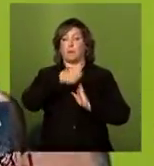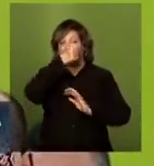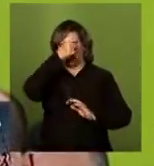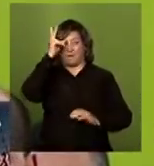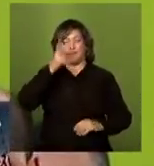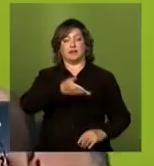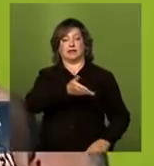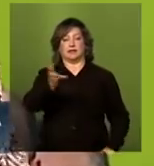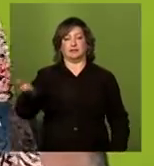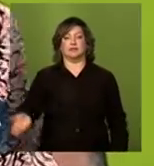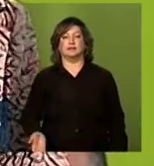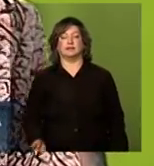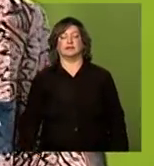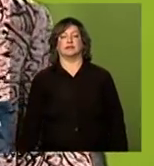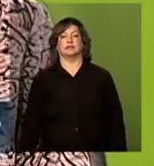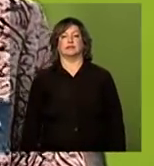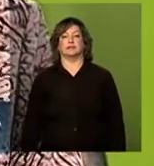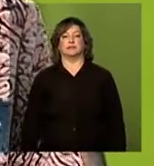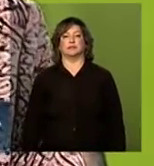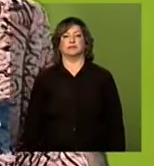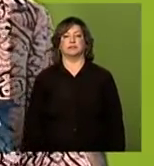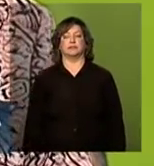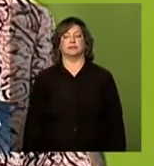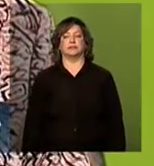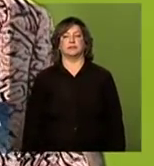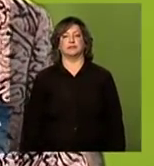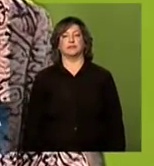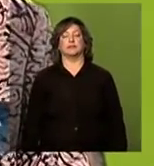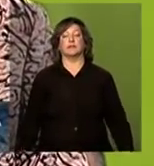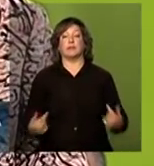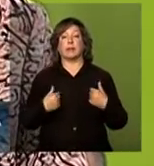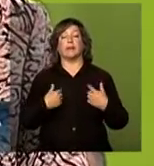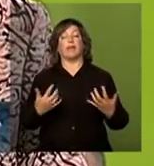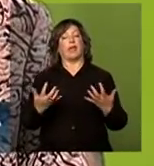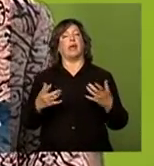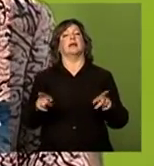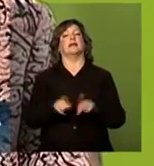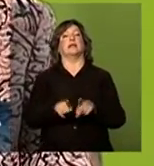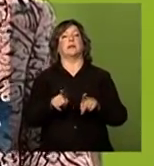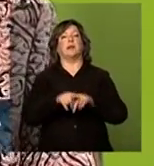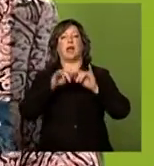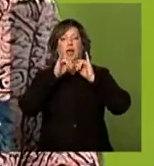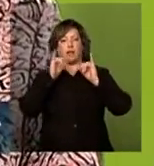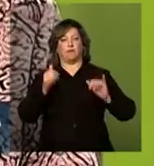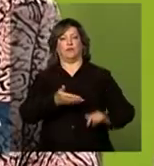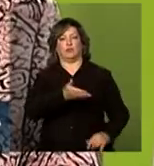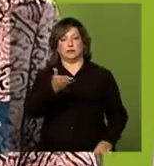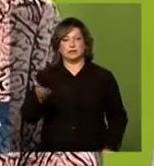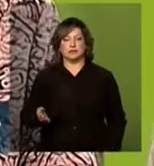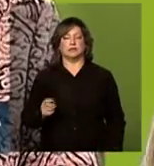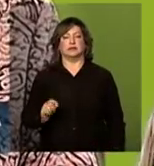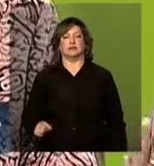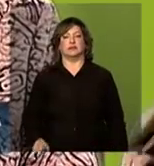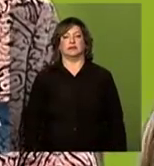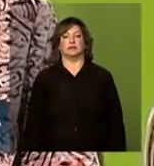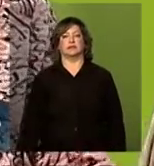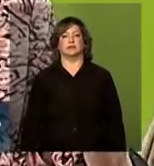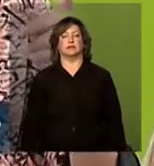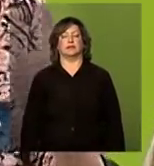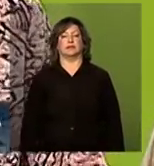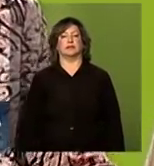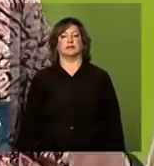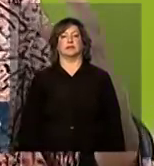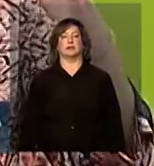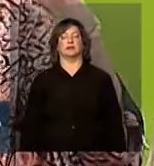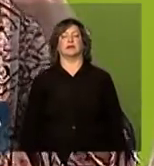e as prefeitas eu quero também Dizer para vocês que o